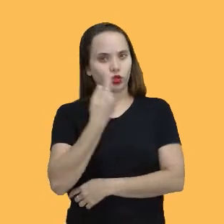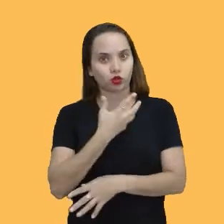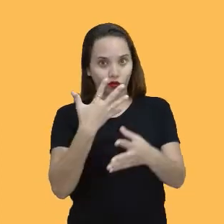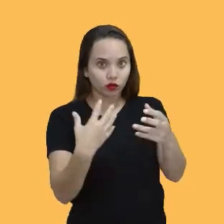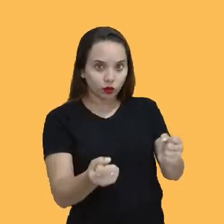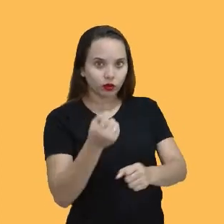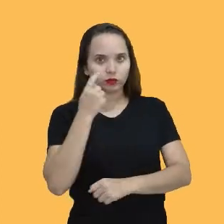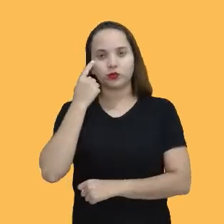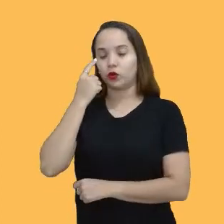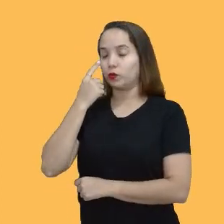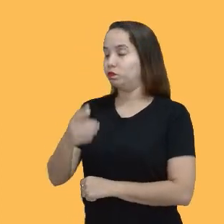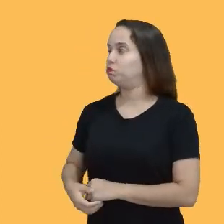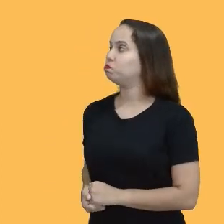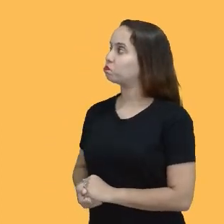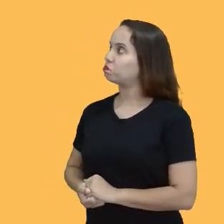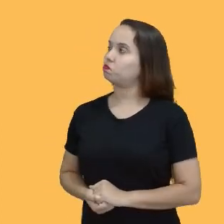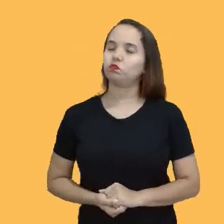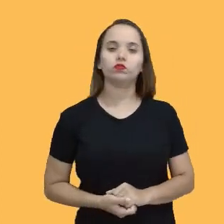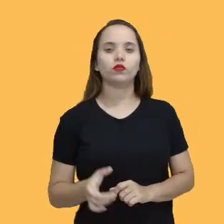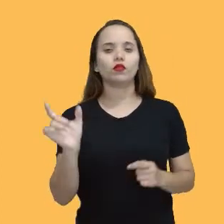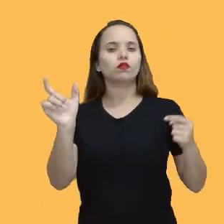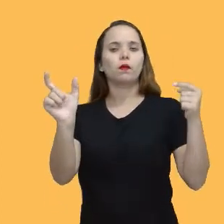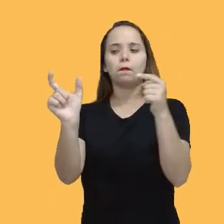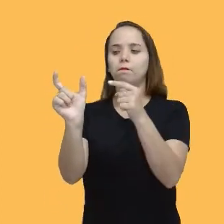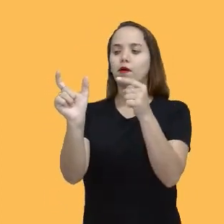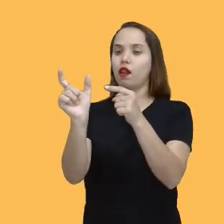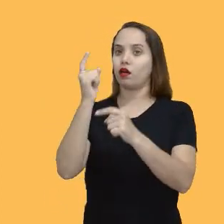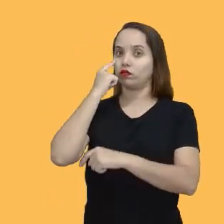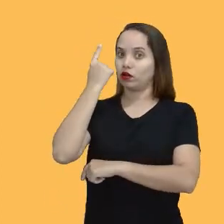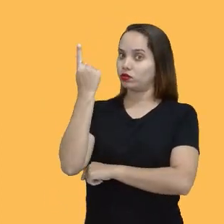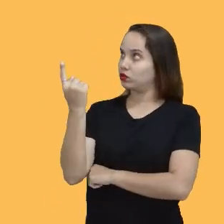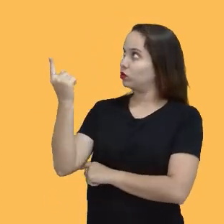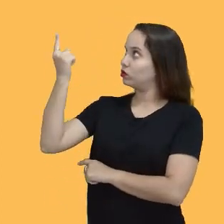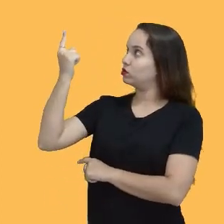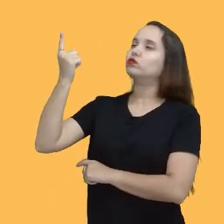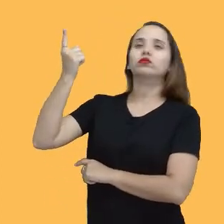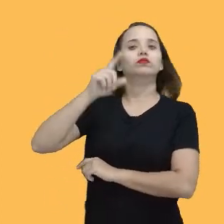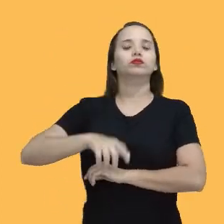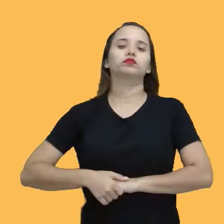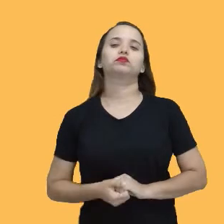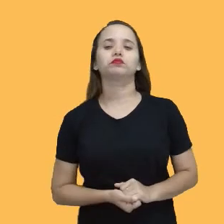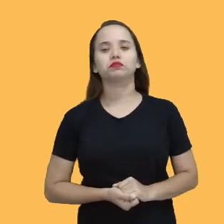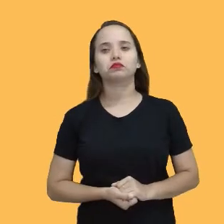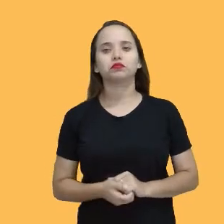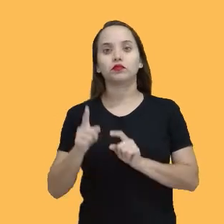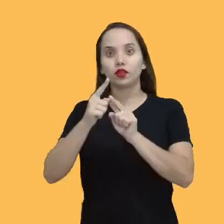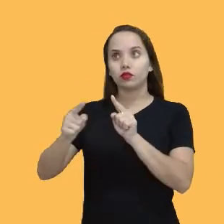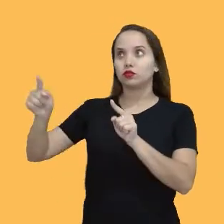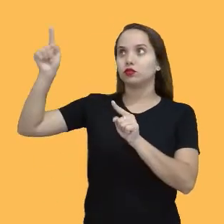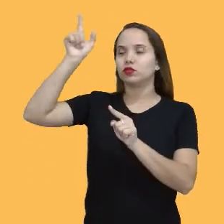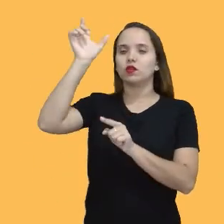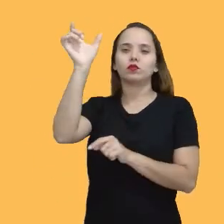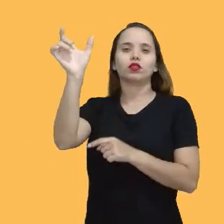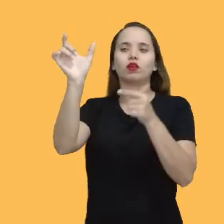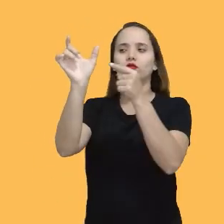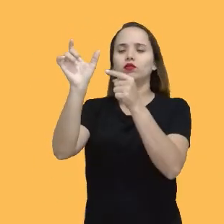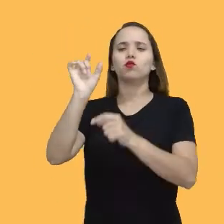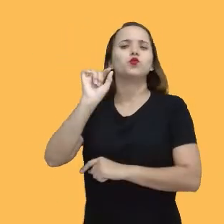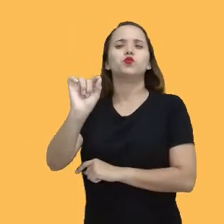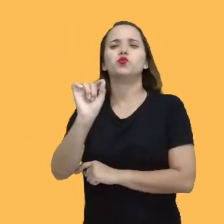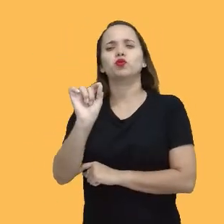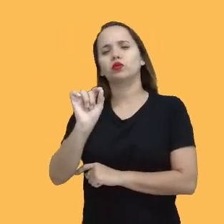lá? Vamos lá. Ó, então, nessa primeira setinha aí, mais à esquerda na parte superior, nós temos o